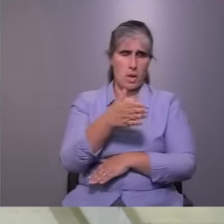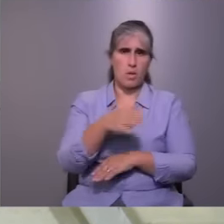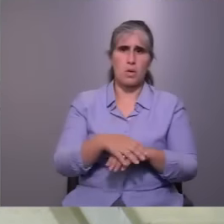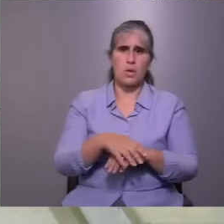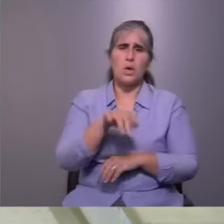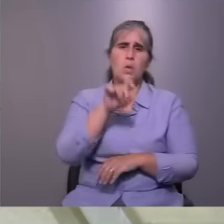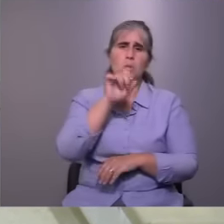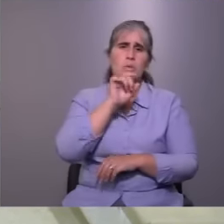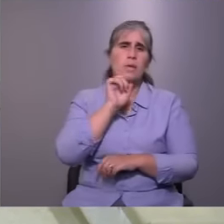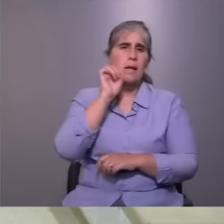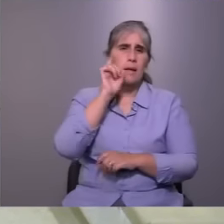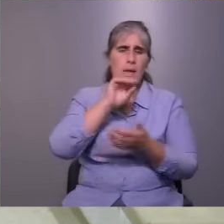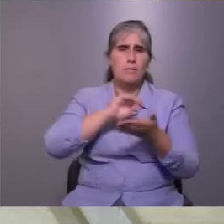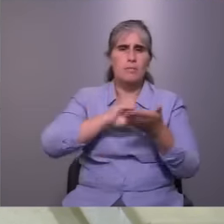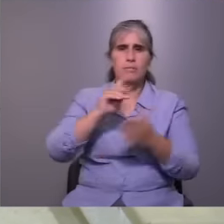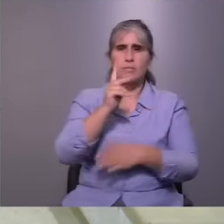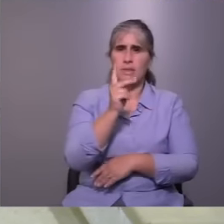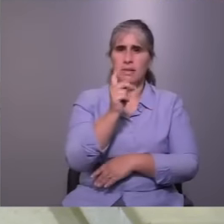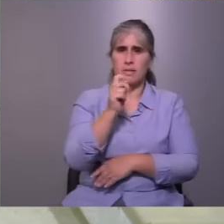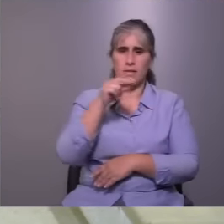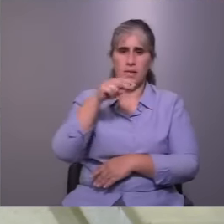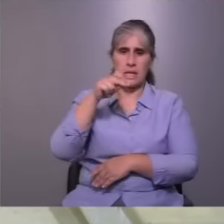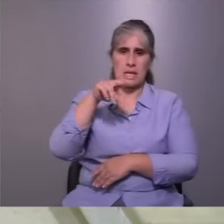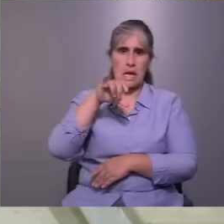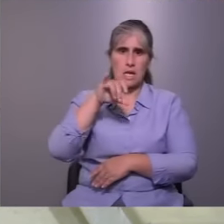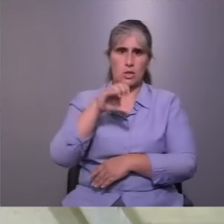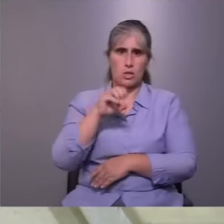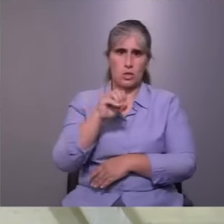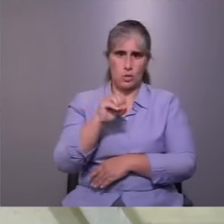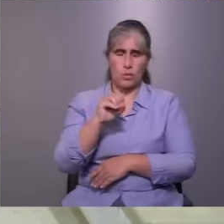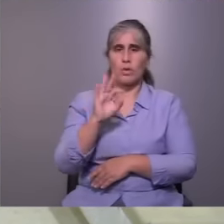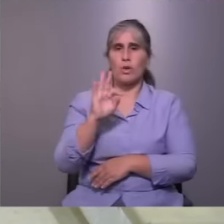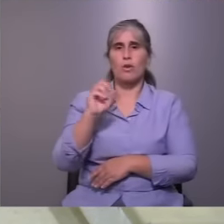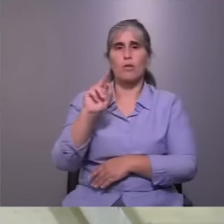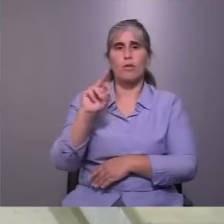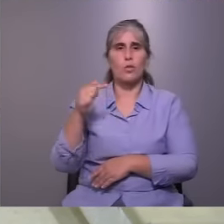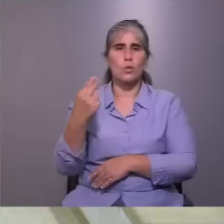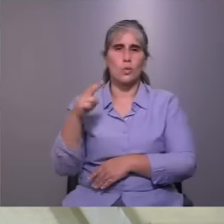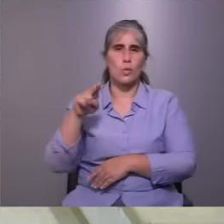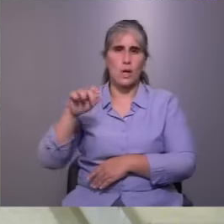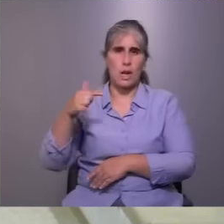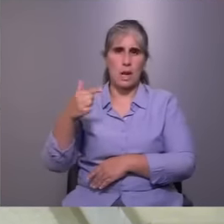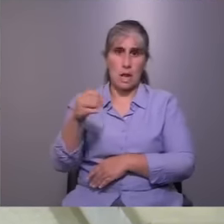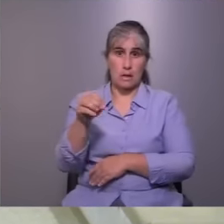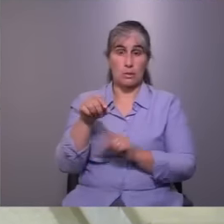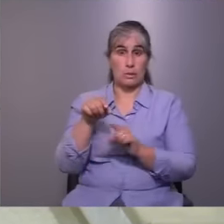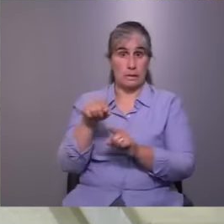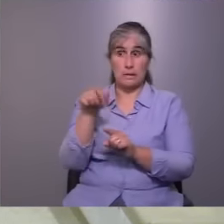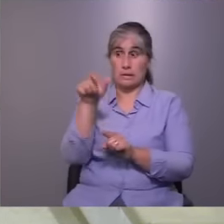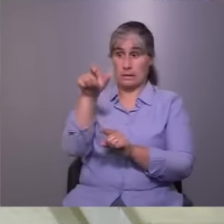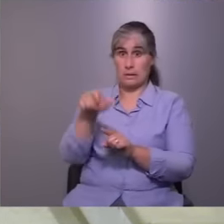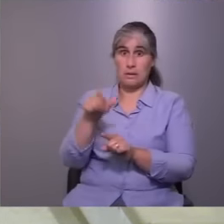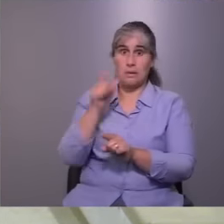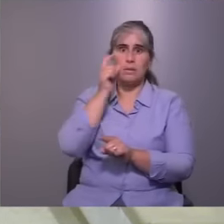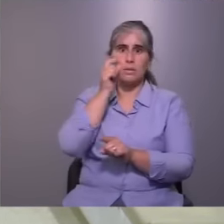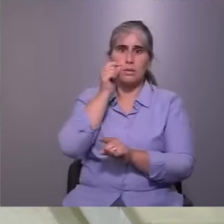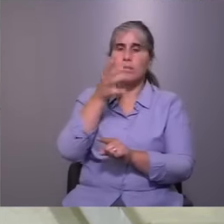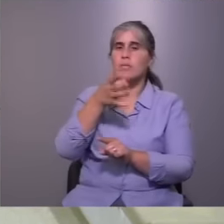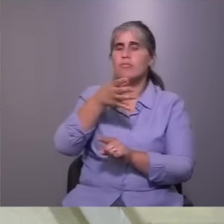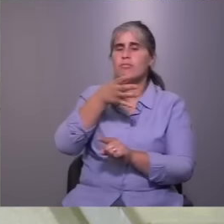Igreja, já do primeiro século, provavelmente da autoria de Venâncio Fortunato, bispo de